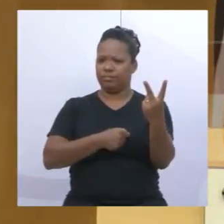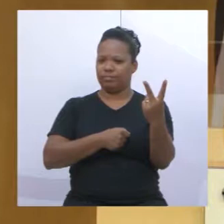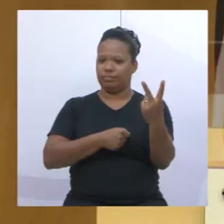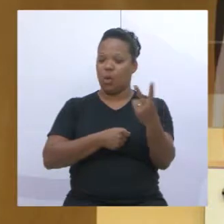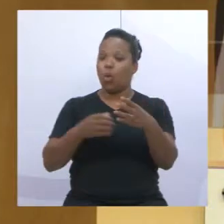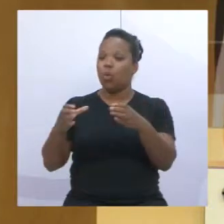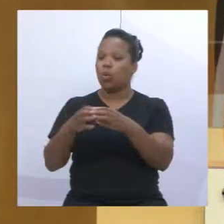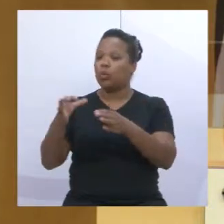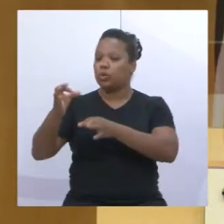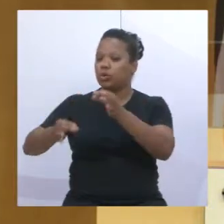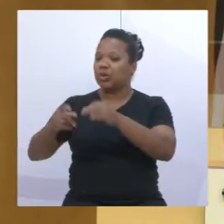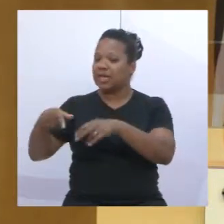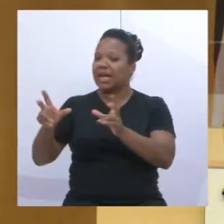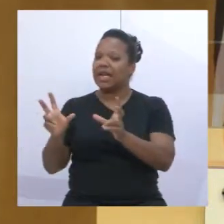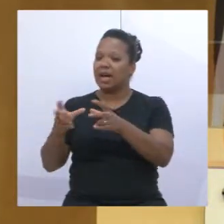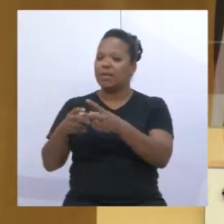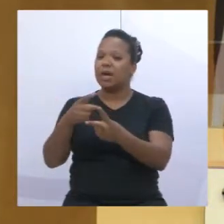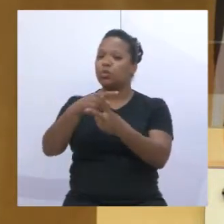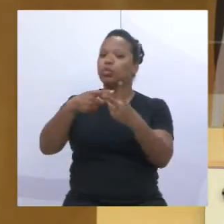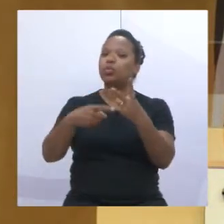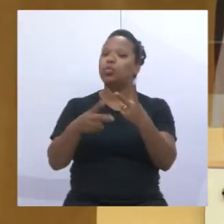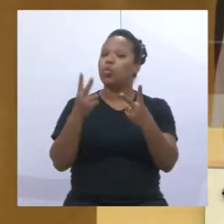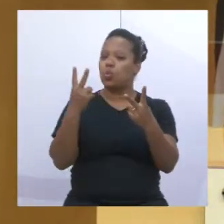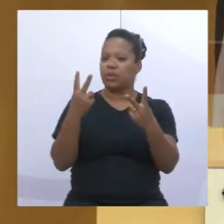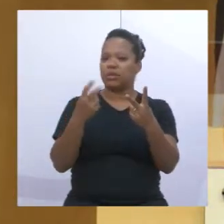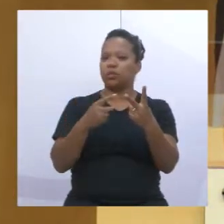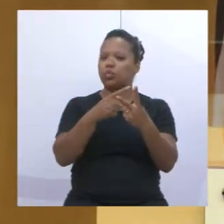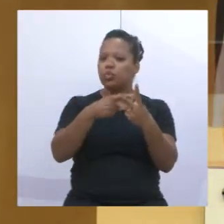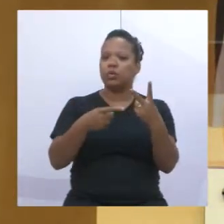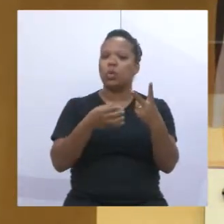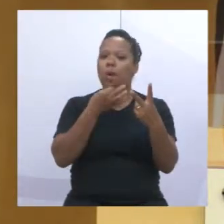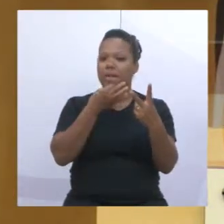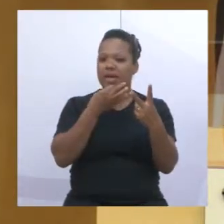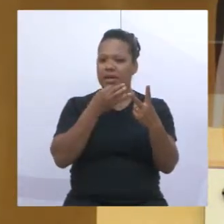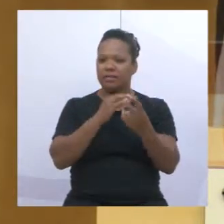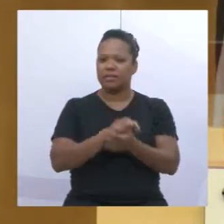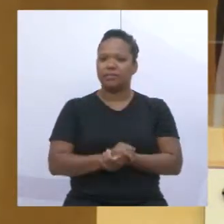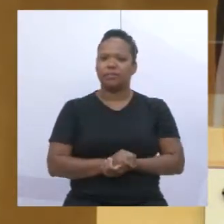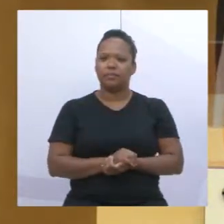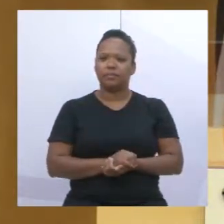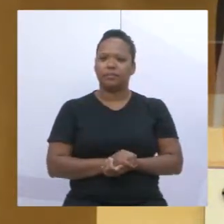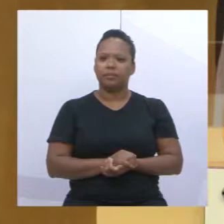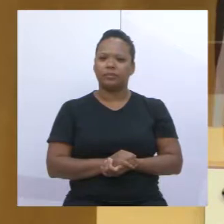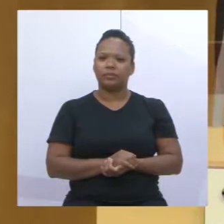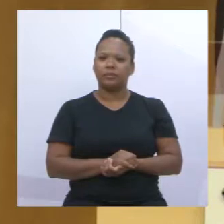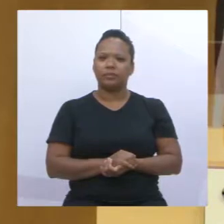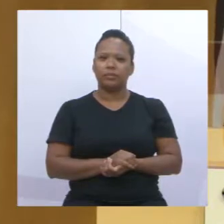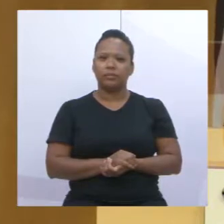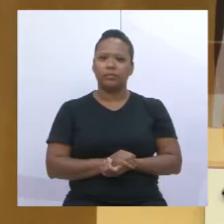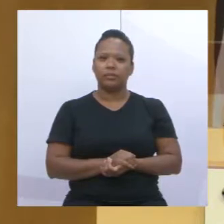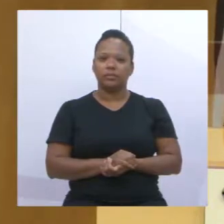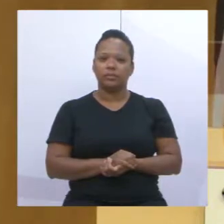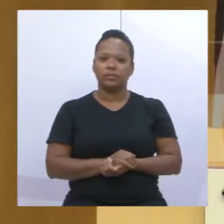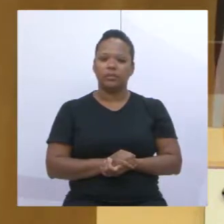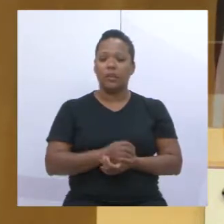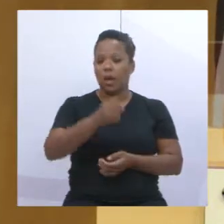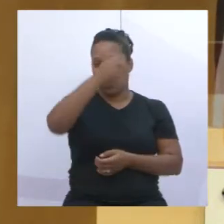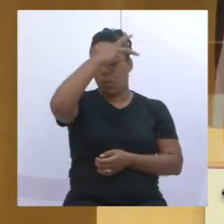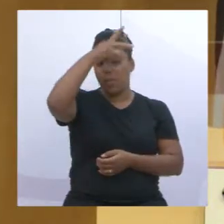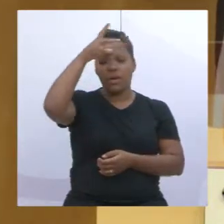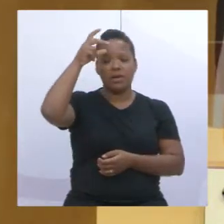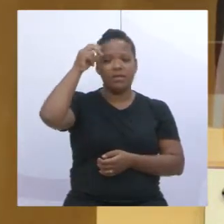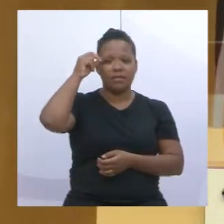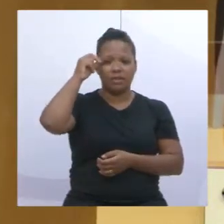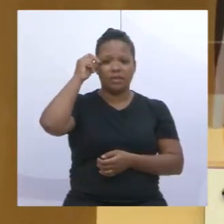que deu um parecer inconstitucional, que é porque não é, porque está na Constituição, muitas vezes é jurisprudência, e mesmo o prefeito entrar com a